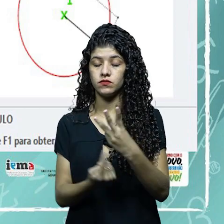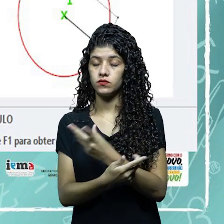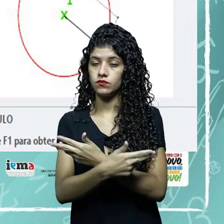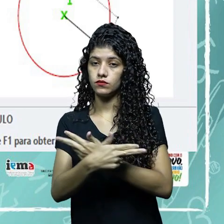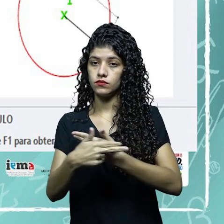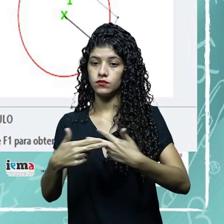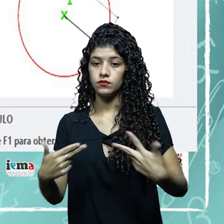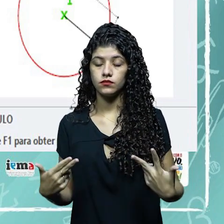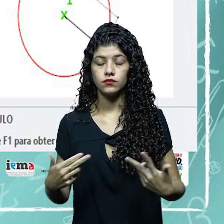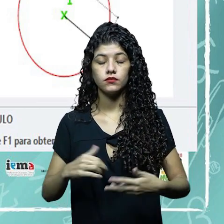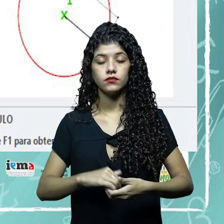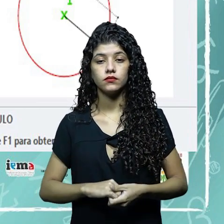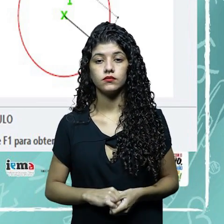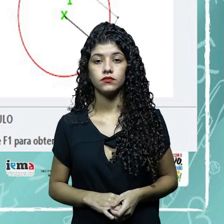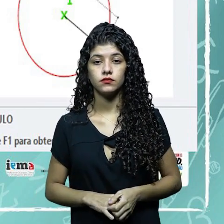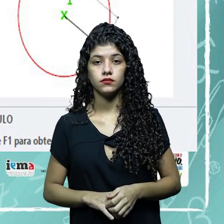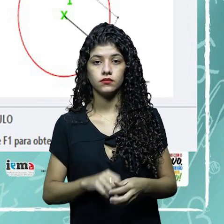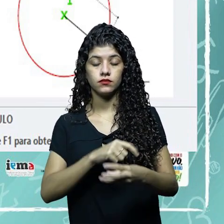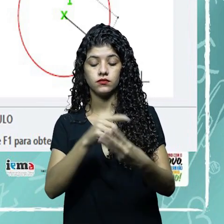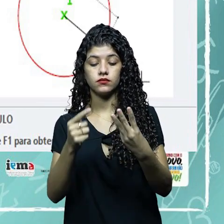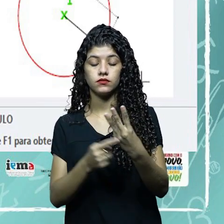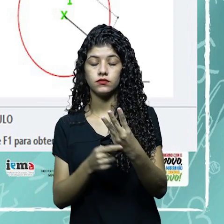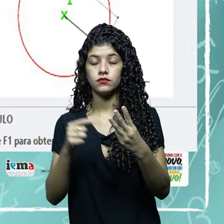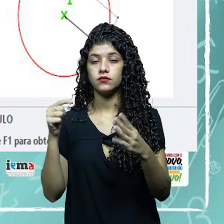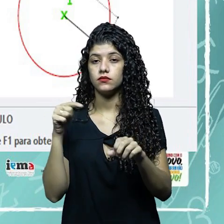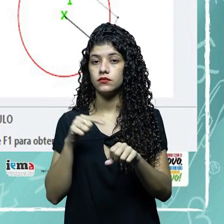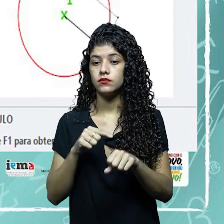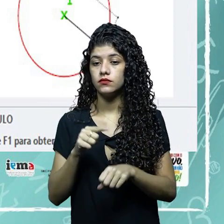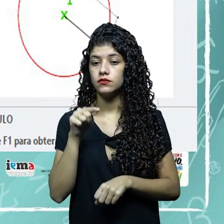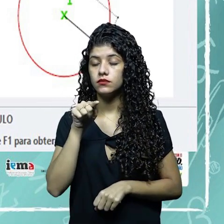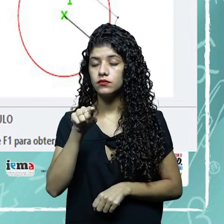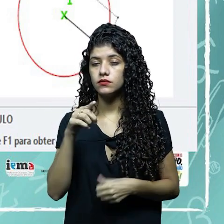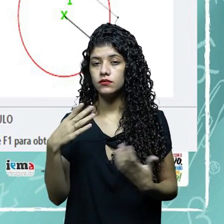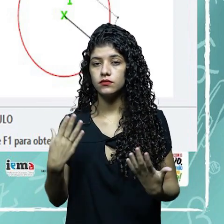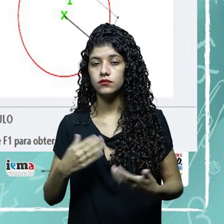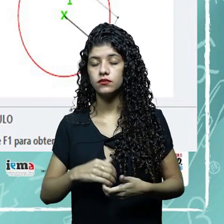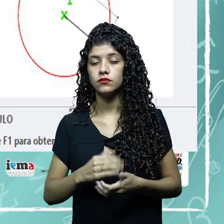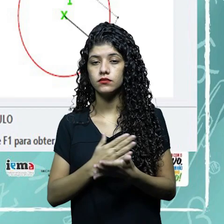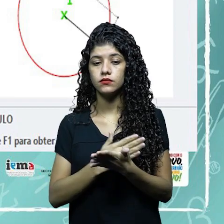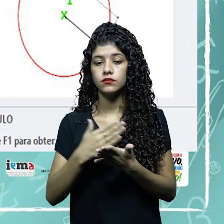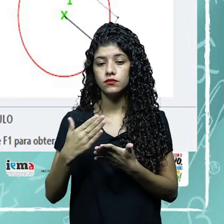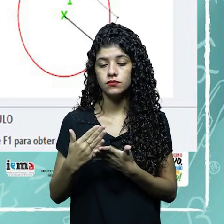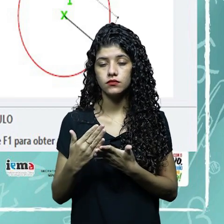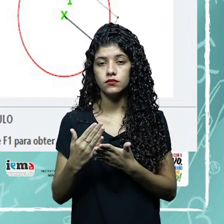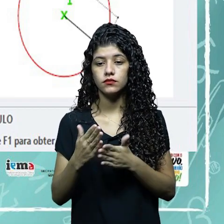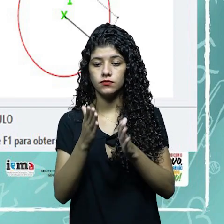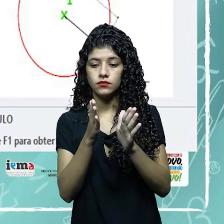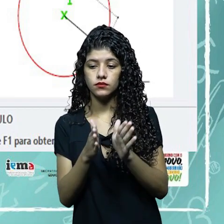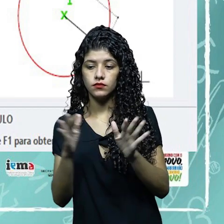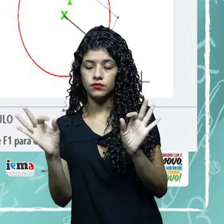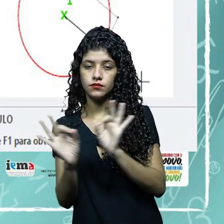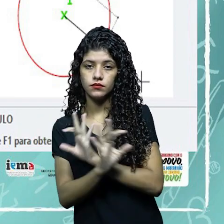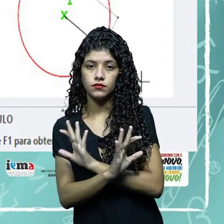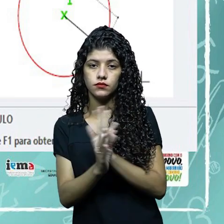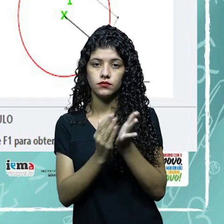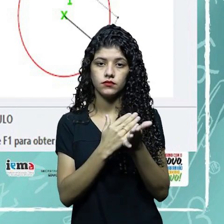arcos, tá? 3 pontos, né? Início, centro e